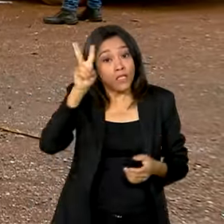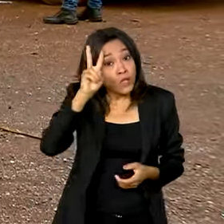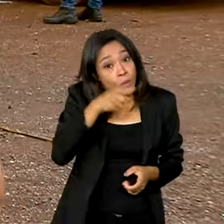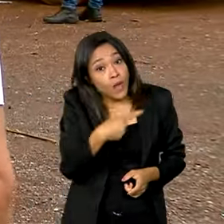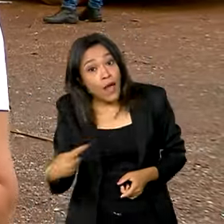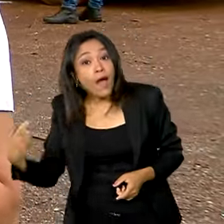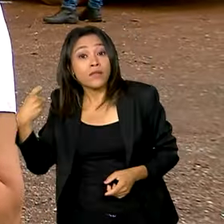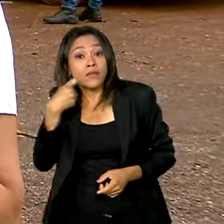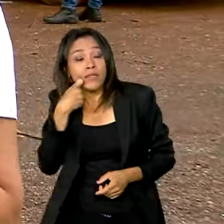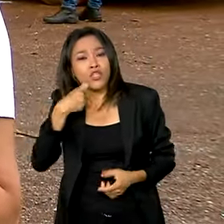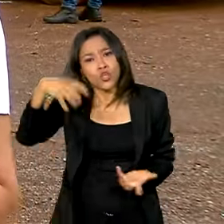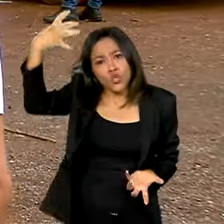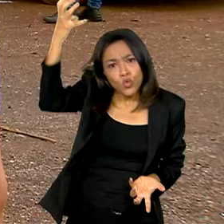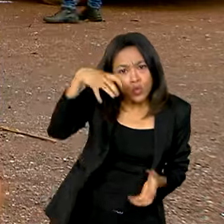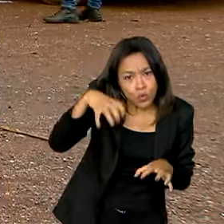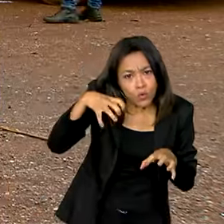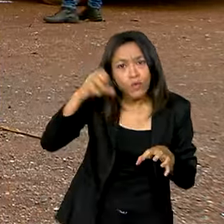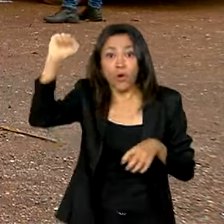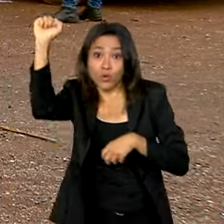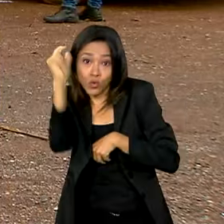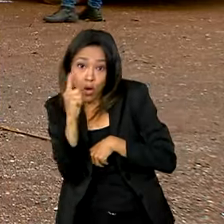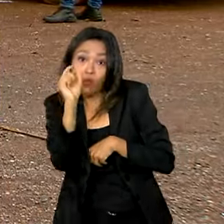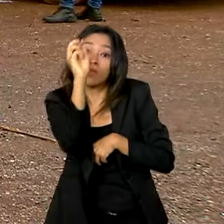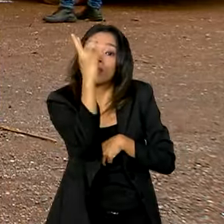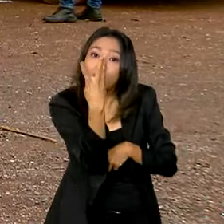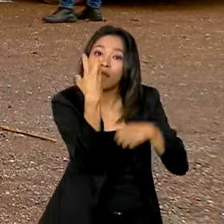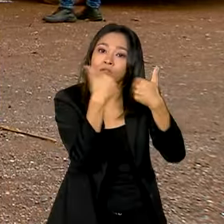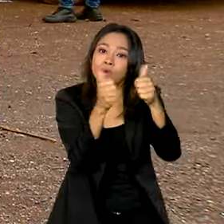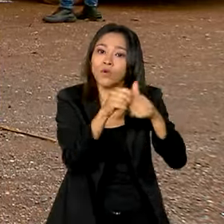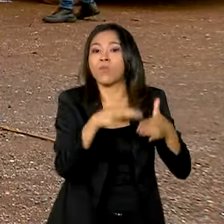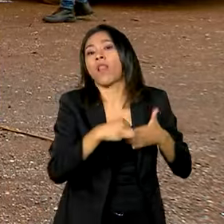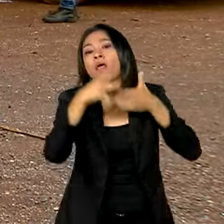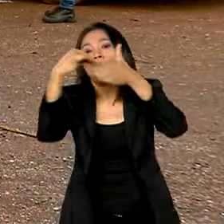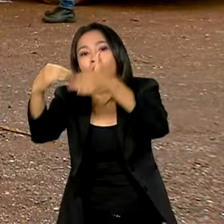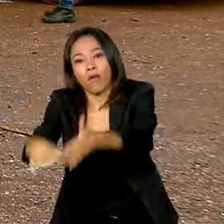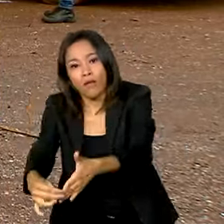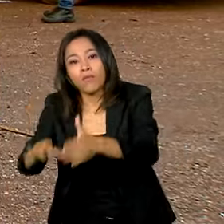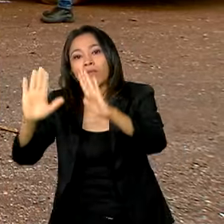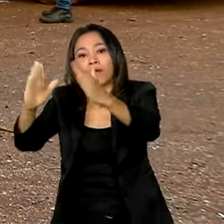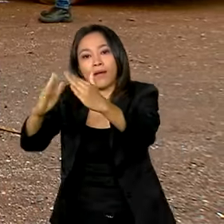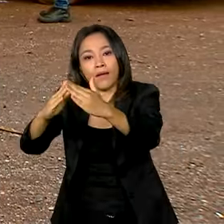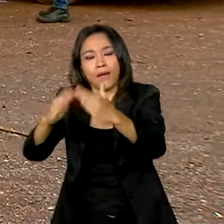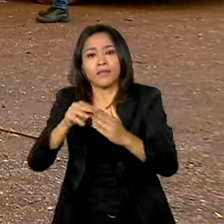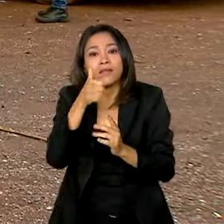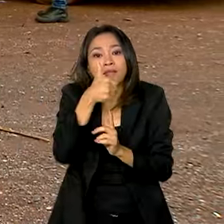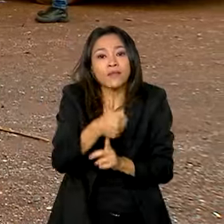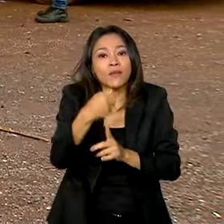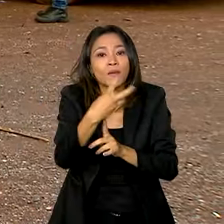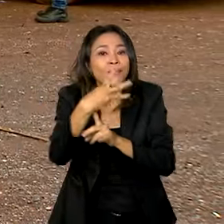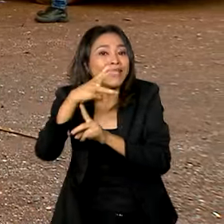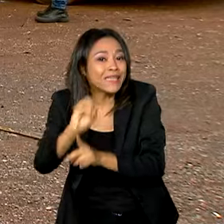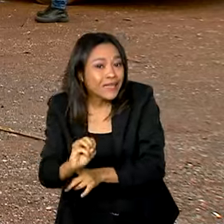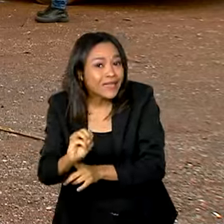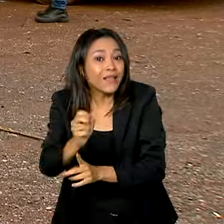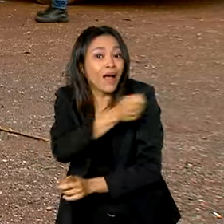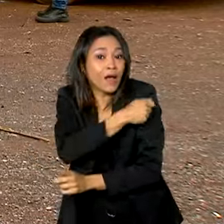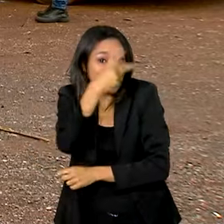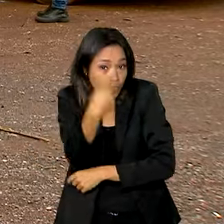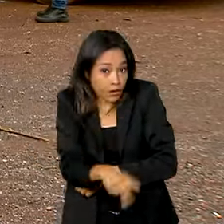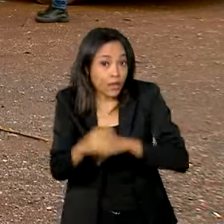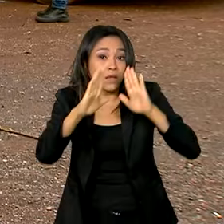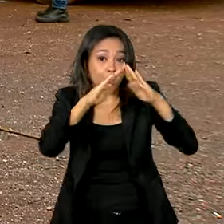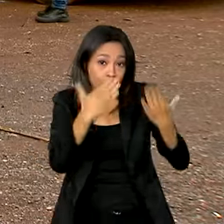sol, 3 ônibus trazem para a escola e depois levam para casa cerca de 130 alunos aqui da Escola